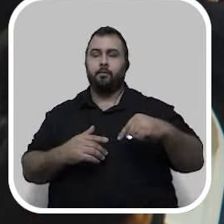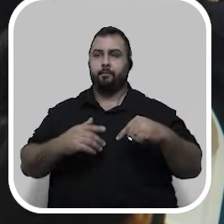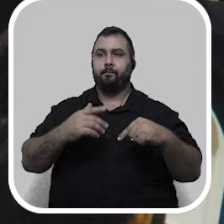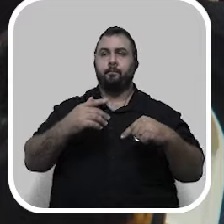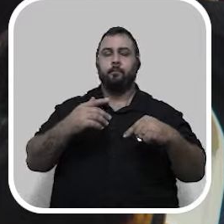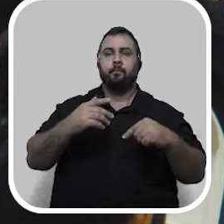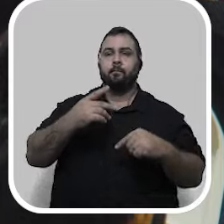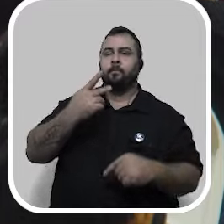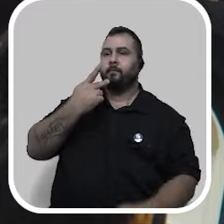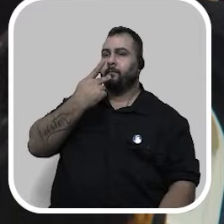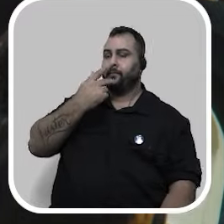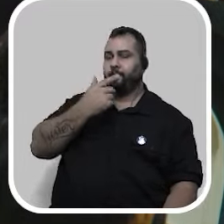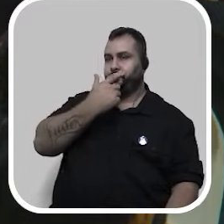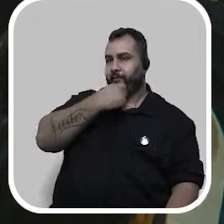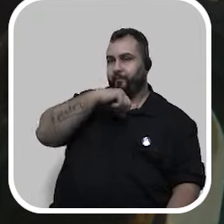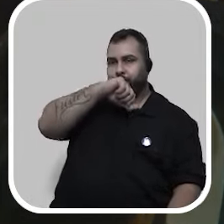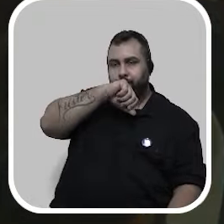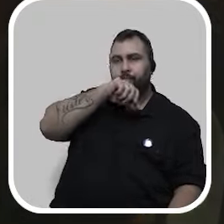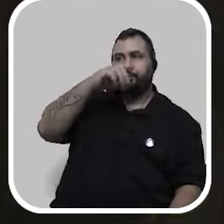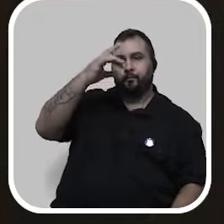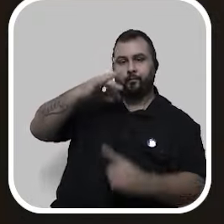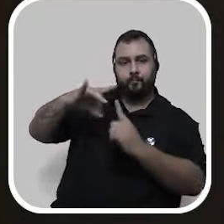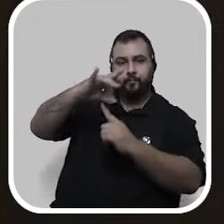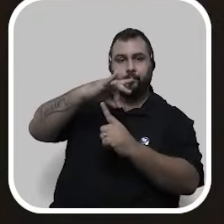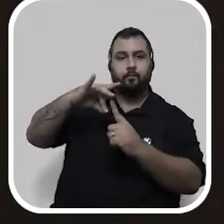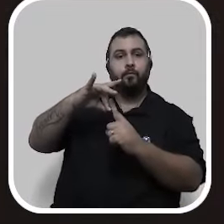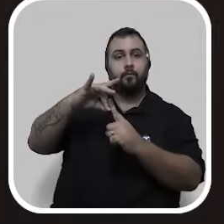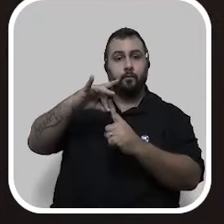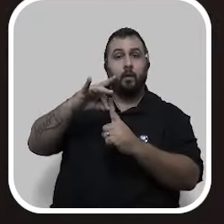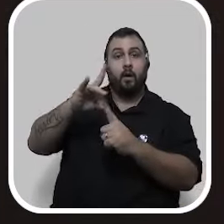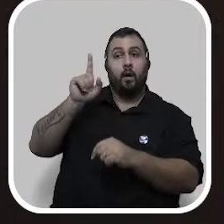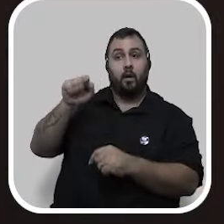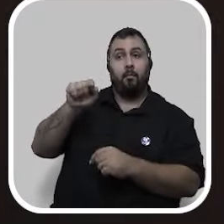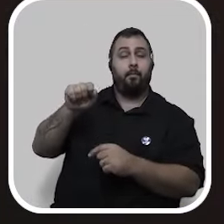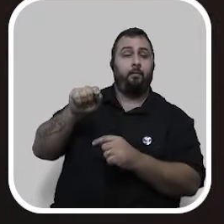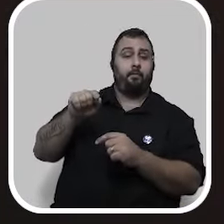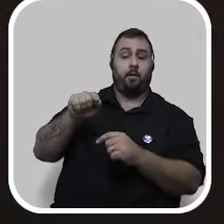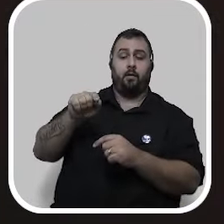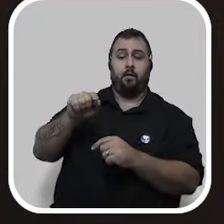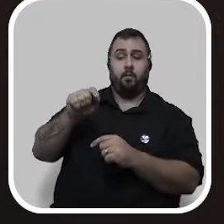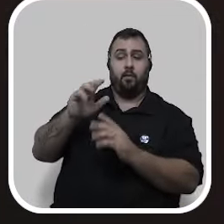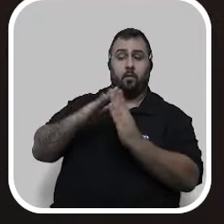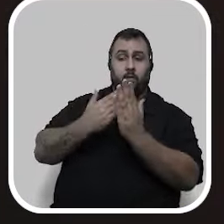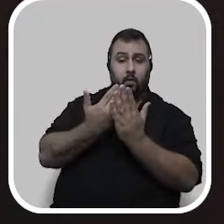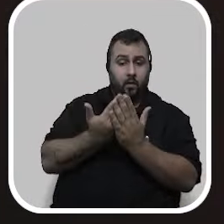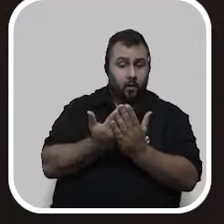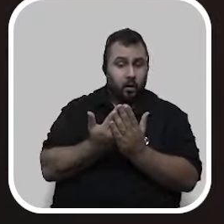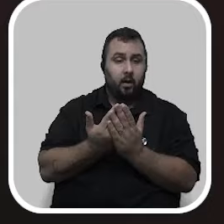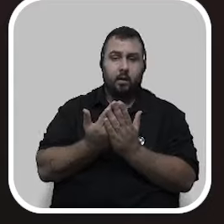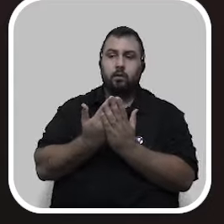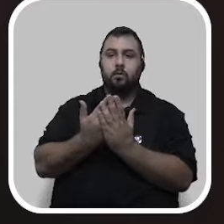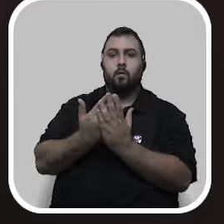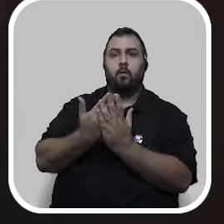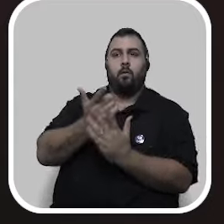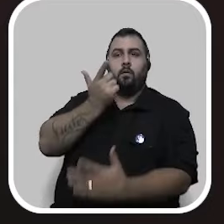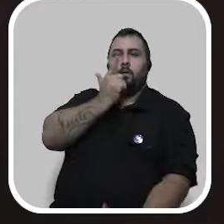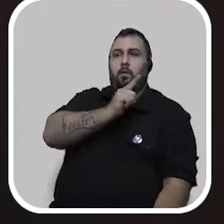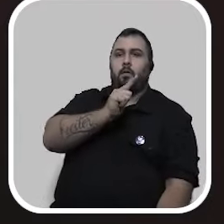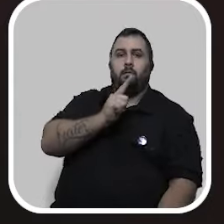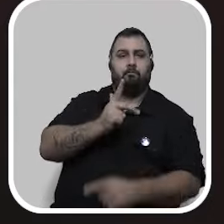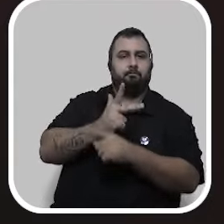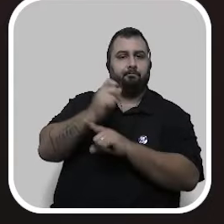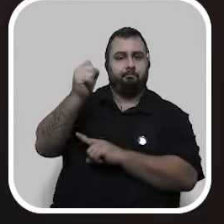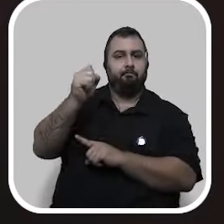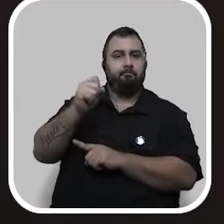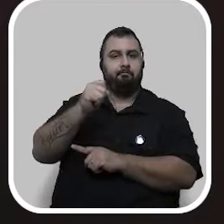santo e ele falou que paraa escola ganhar vocês vão precisar atender uma ideia